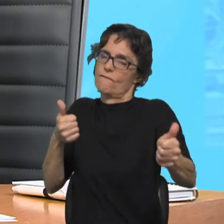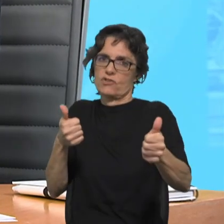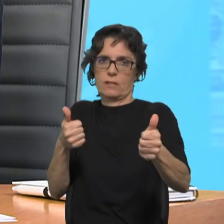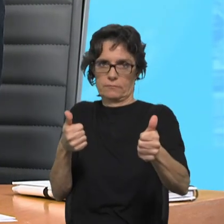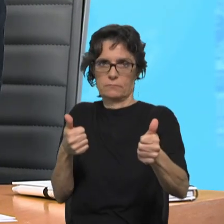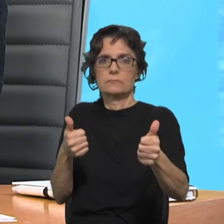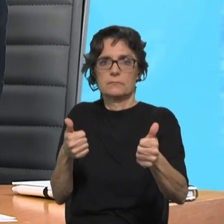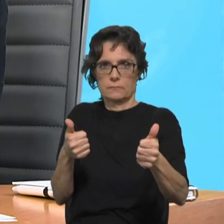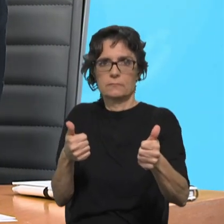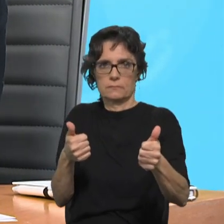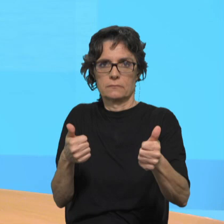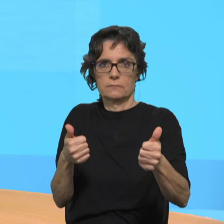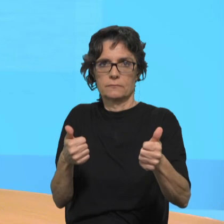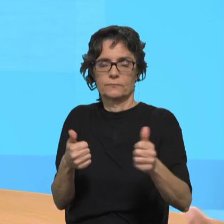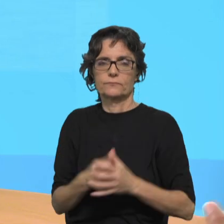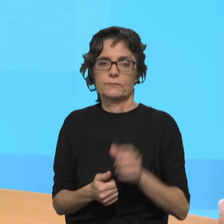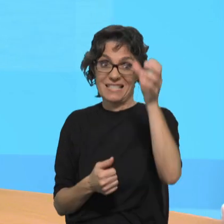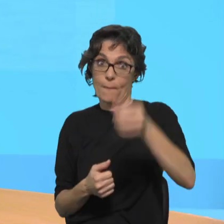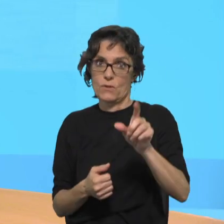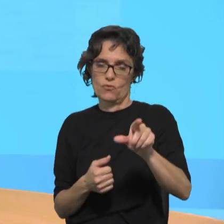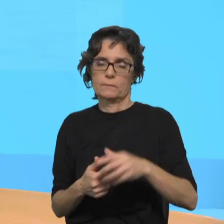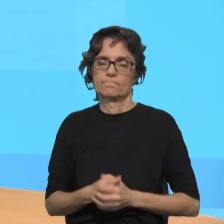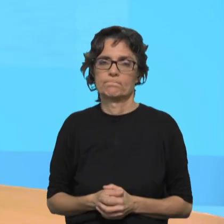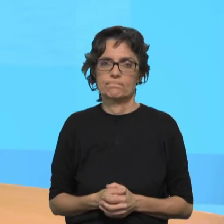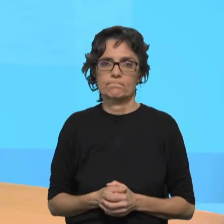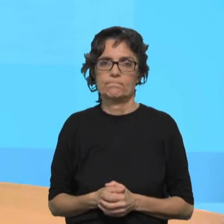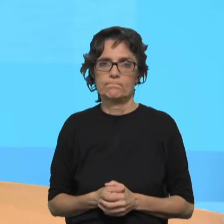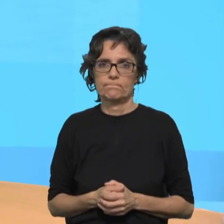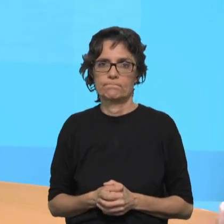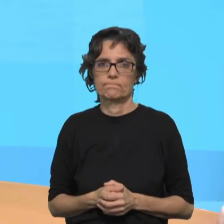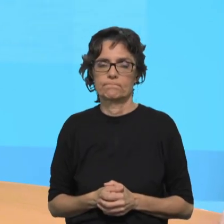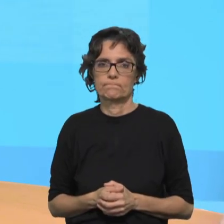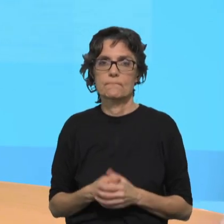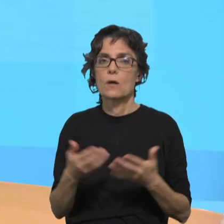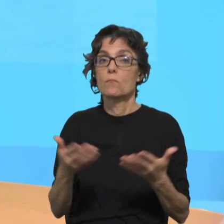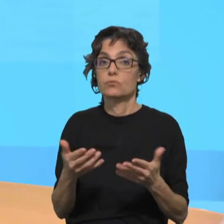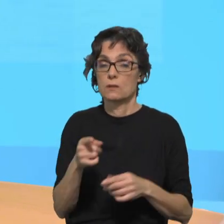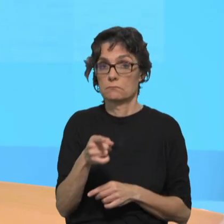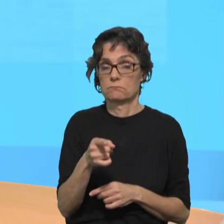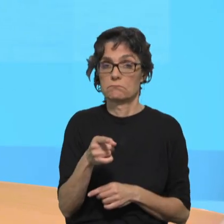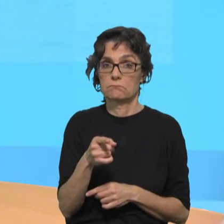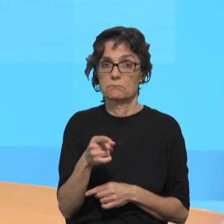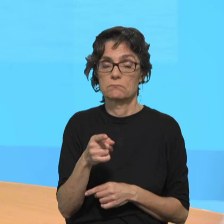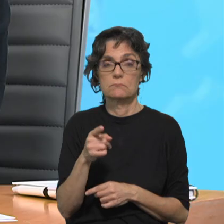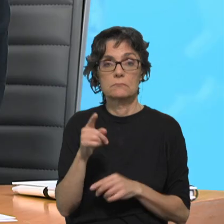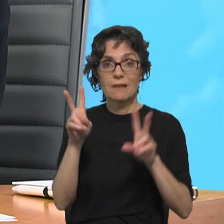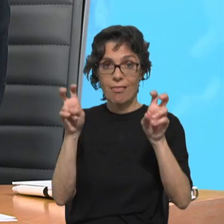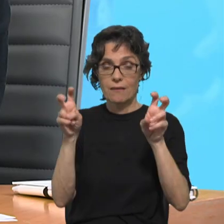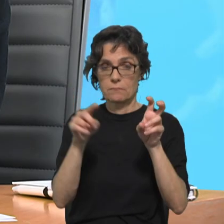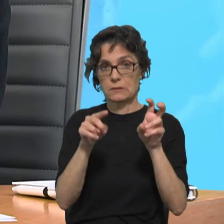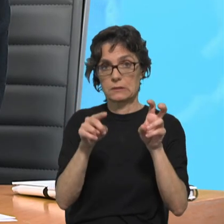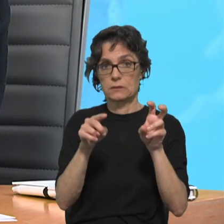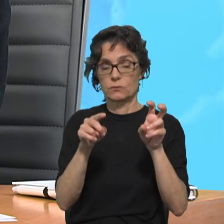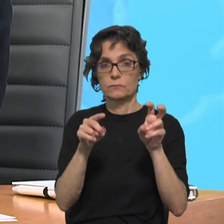causar aos outros. Será então fundamental a divulgação do tema para